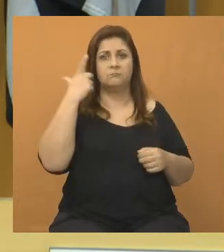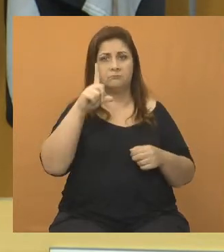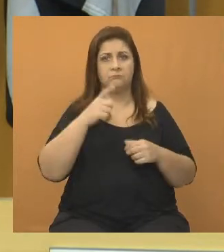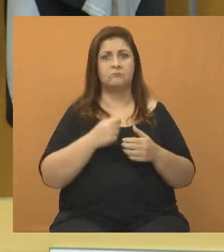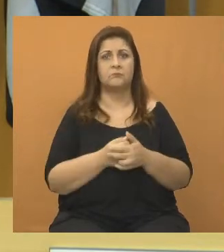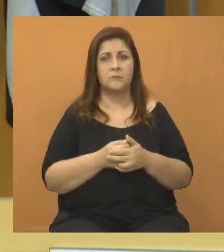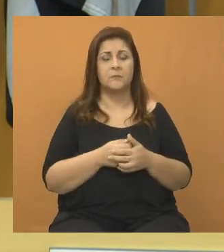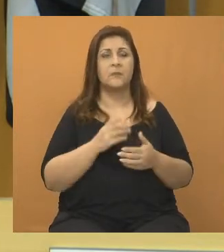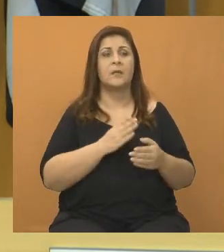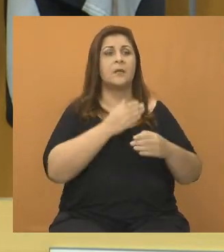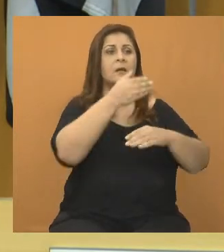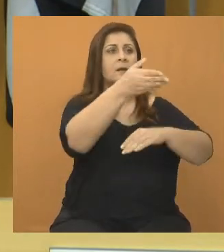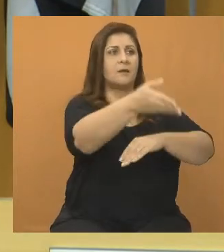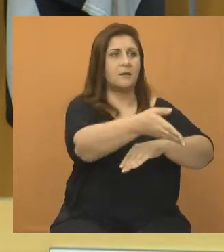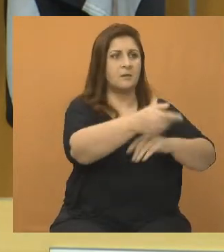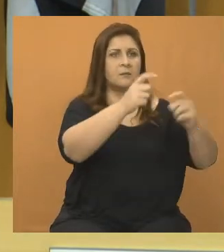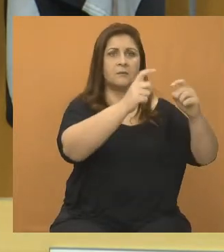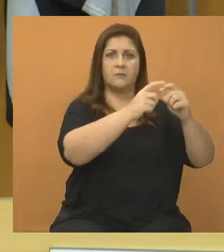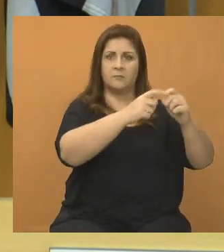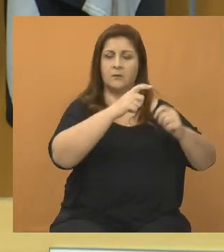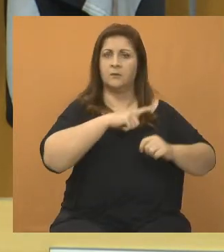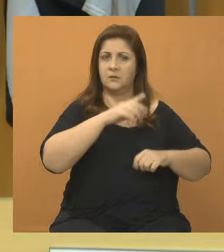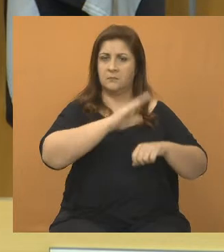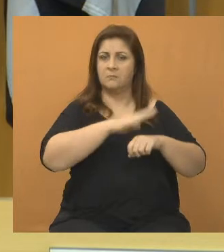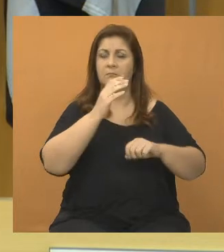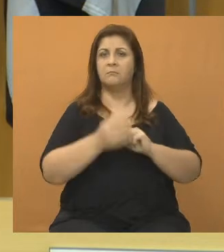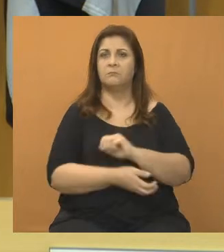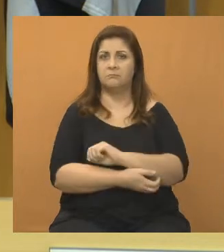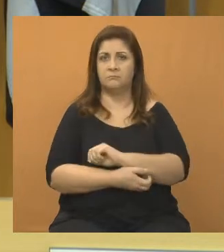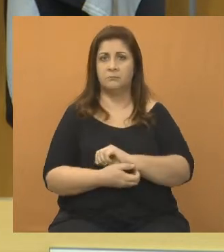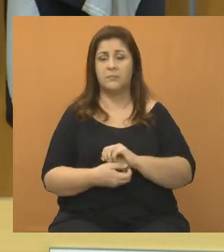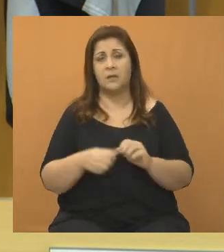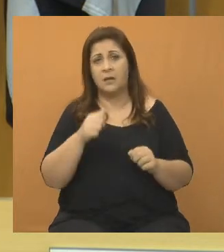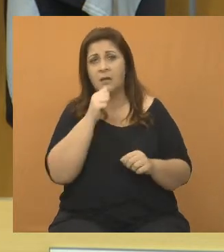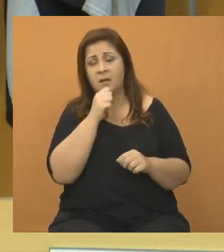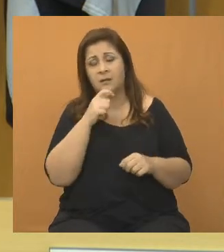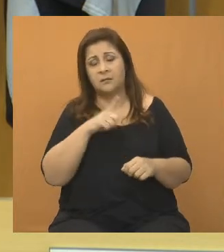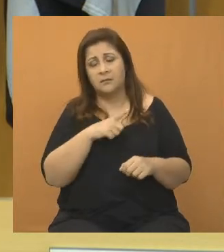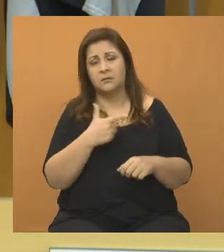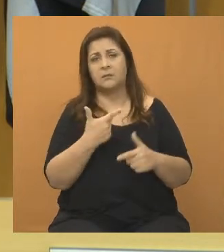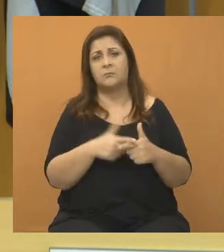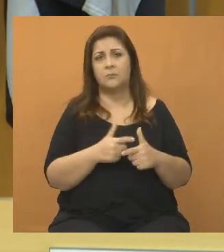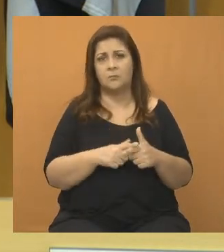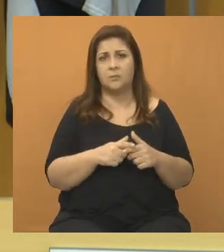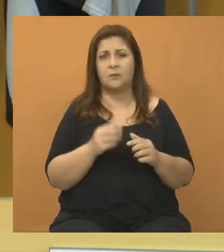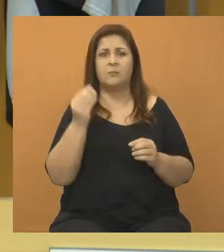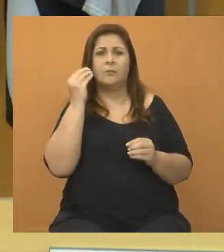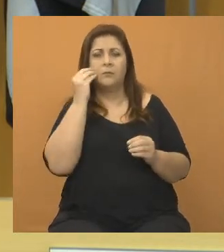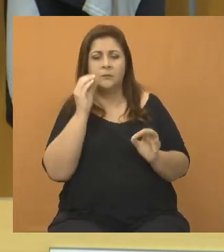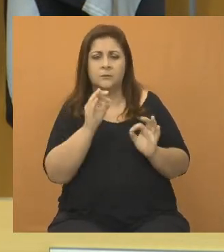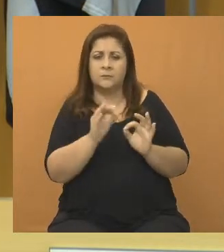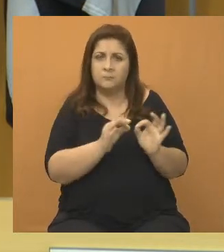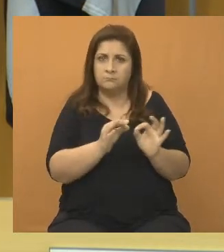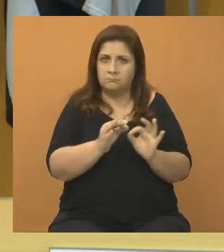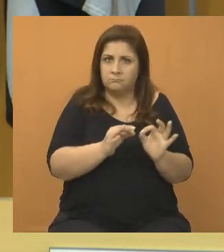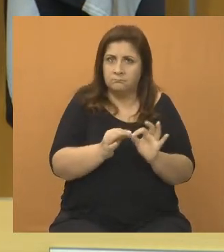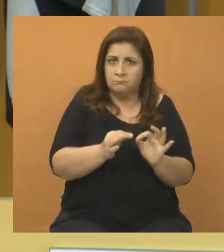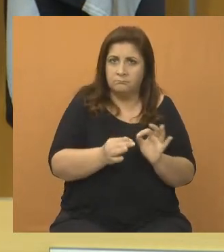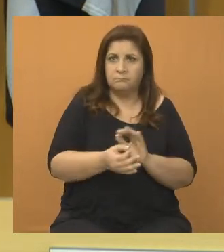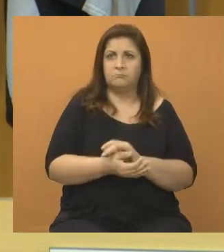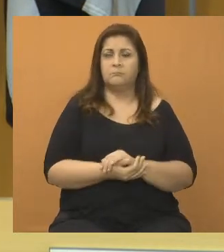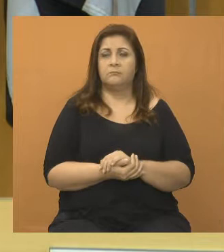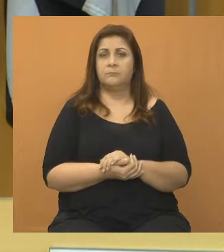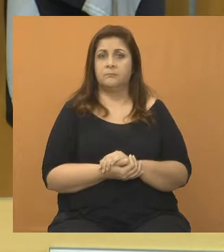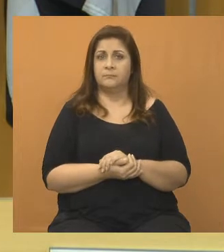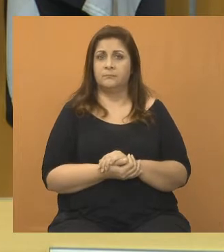de consultas, sim, né? Tem problemas, tem, né? A gente vai tentando consertar, é um modelo novo que está sendo adotado no